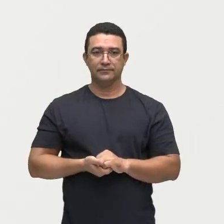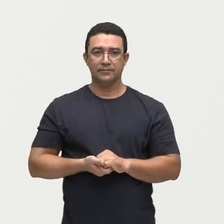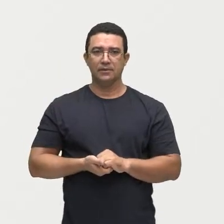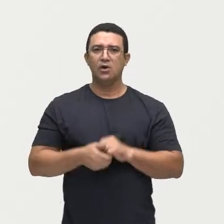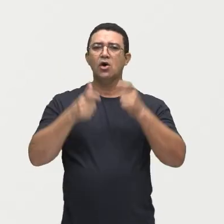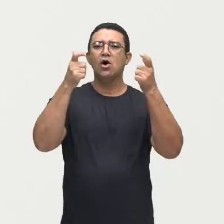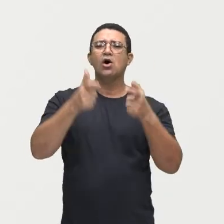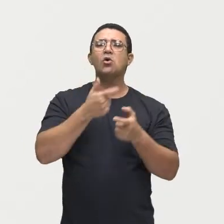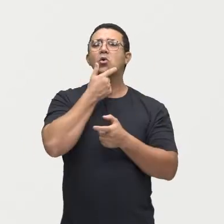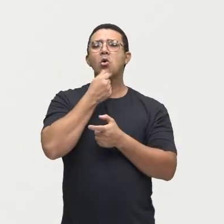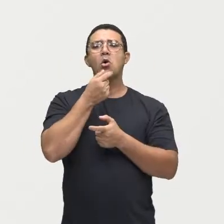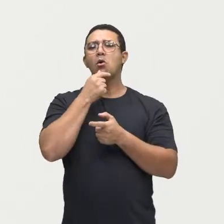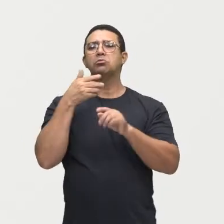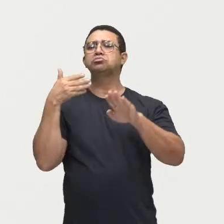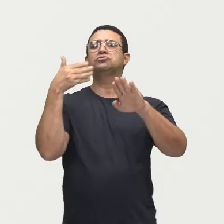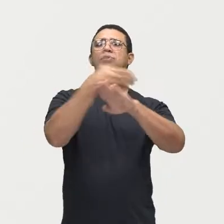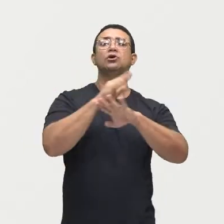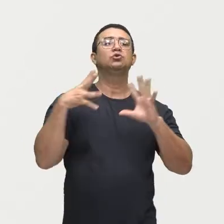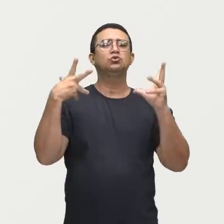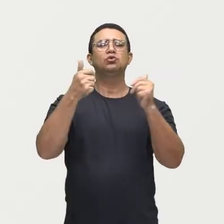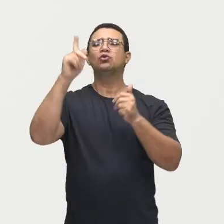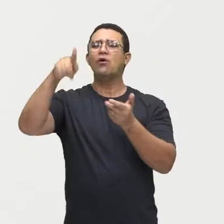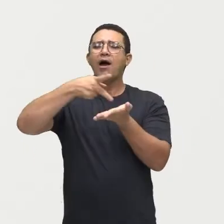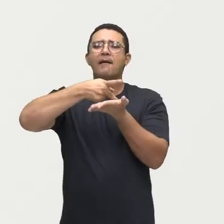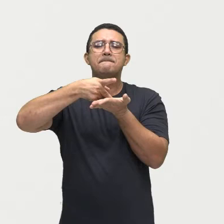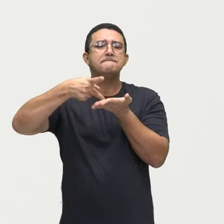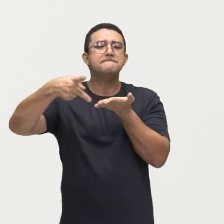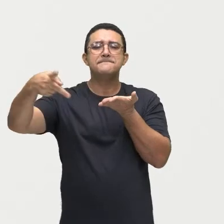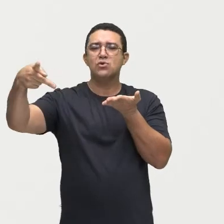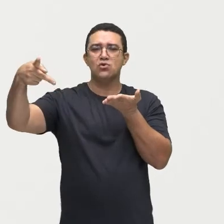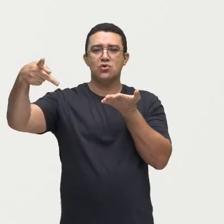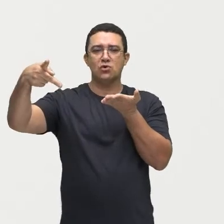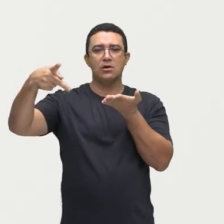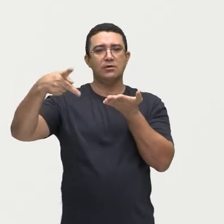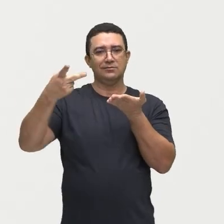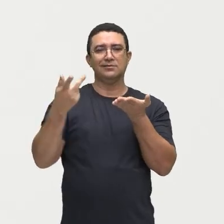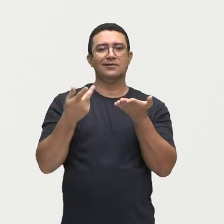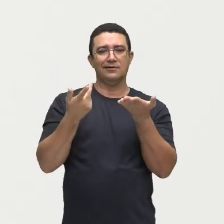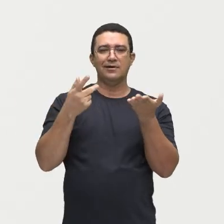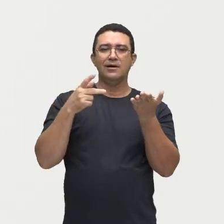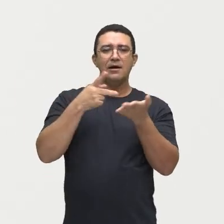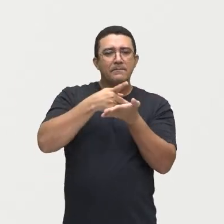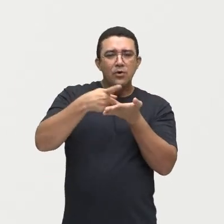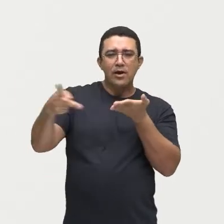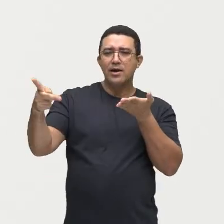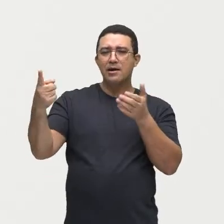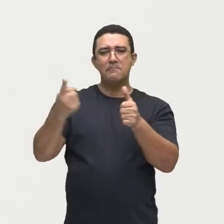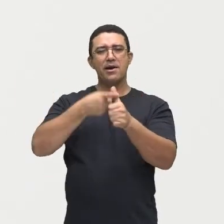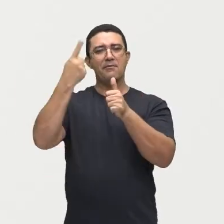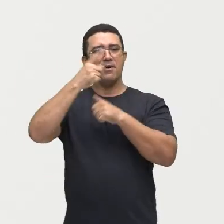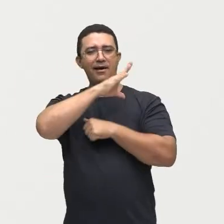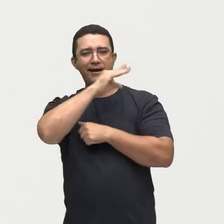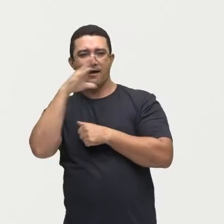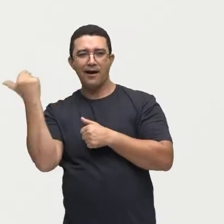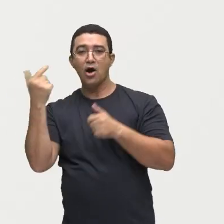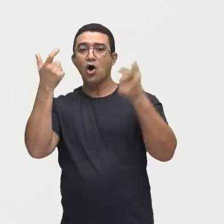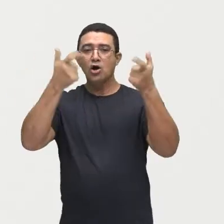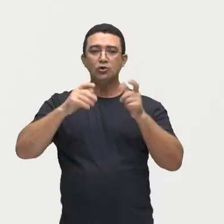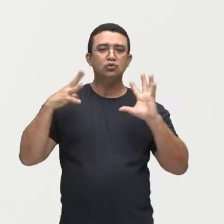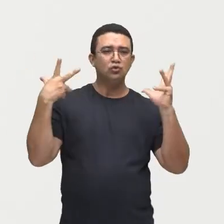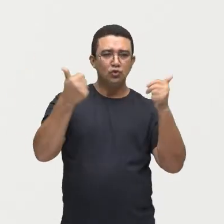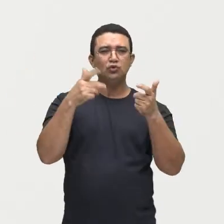Onde o homem não chega, tudo é puro, dessa pureza da primeira infância. Onde tudo é medida,